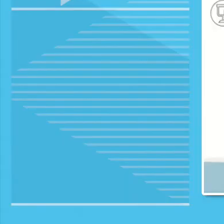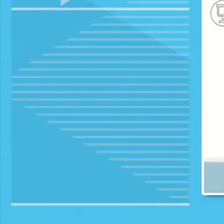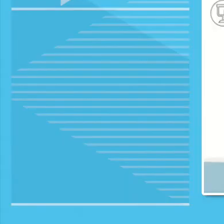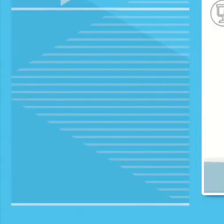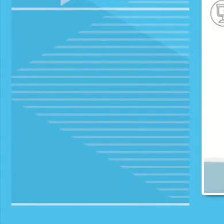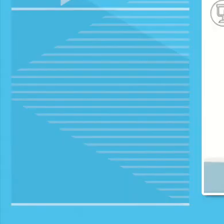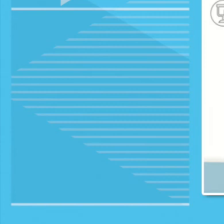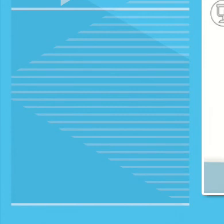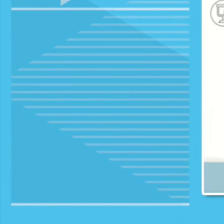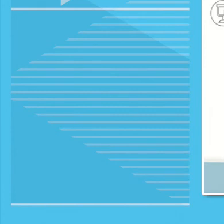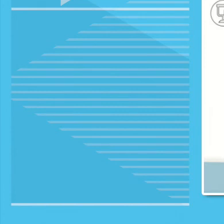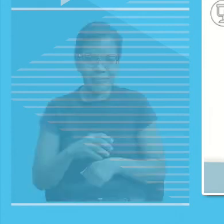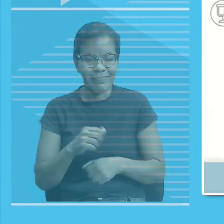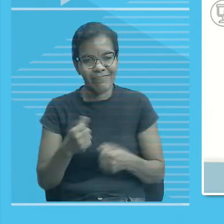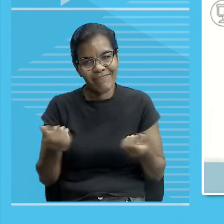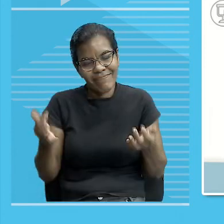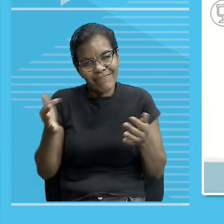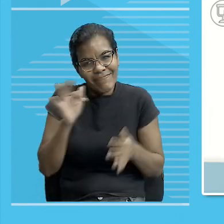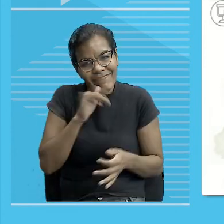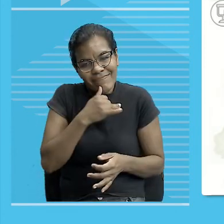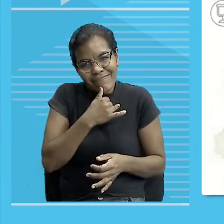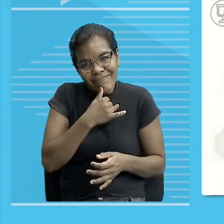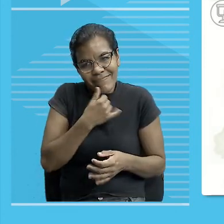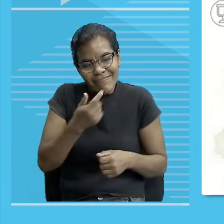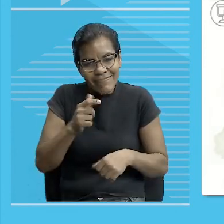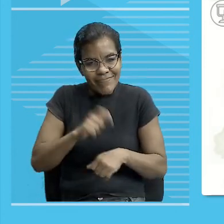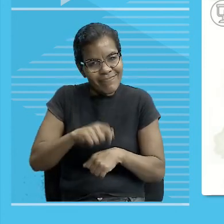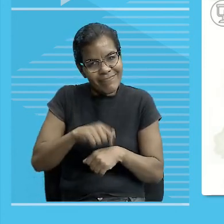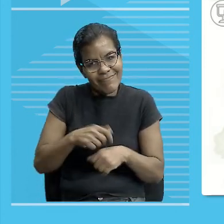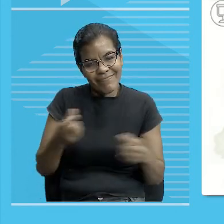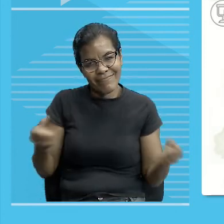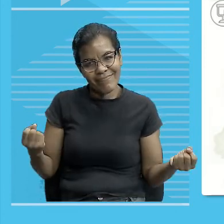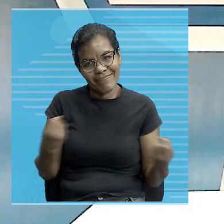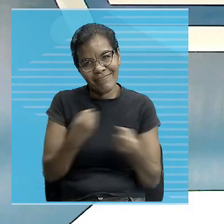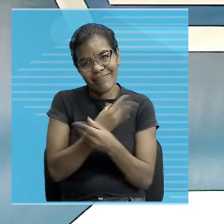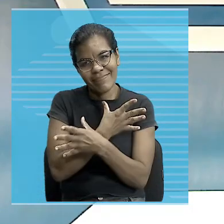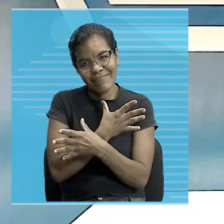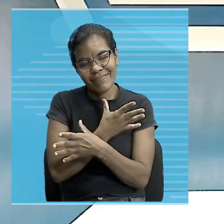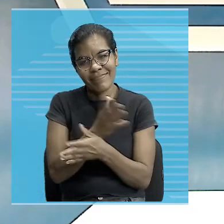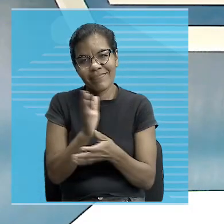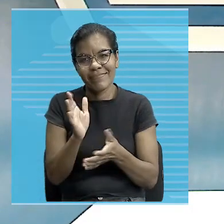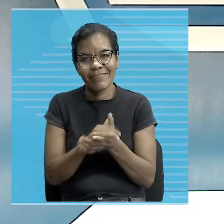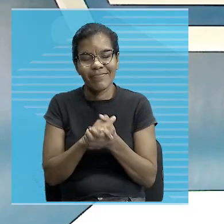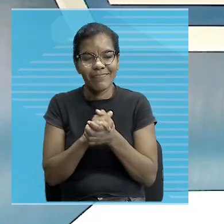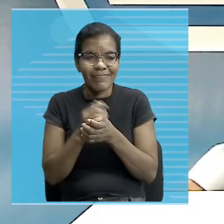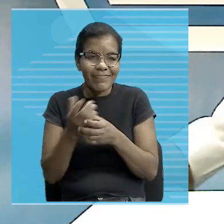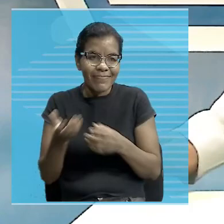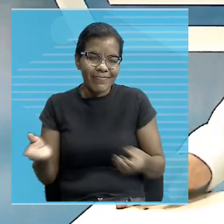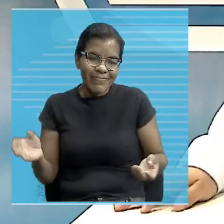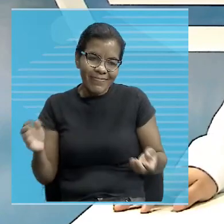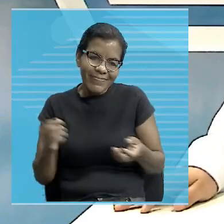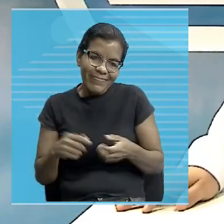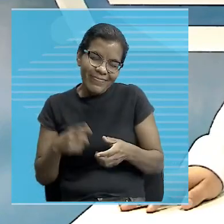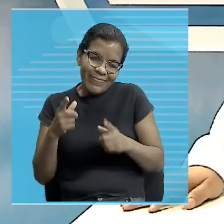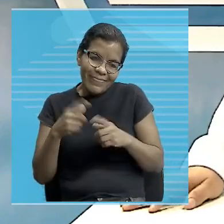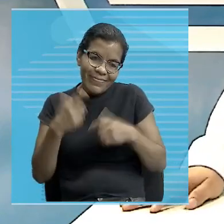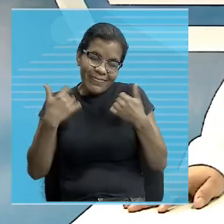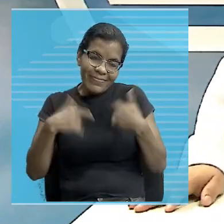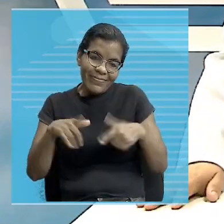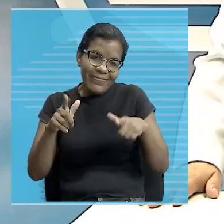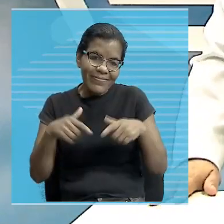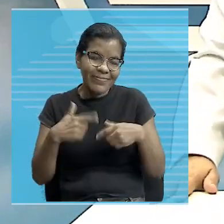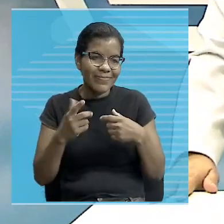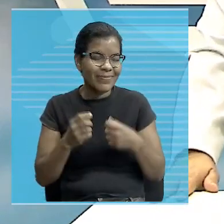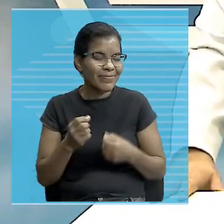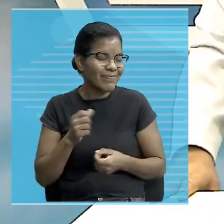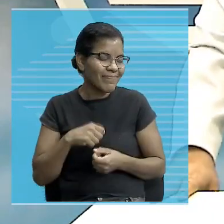Meus queridos, infelizmente, o nosso tempo encerrou. Chegou a hora de cantar aquela música,